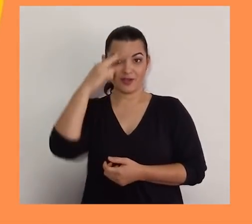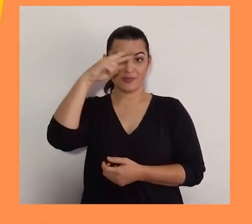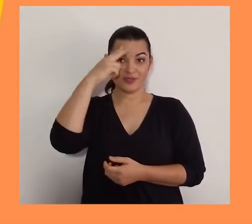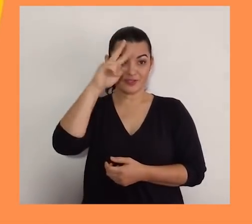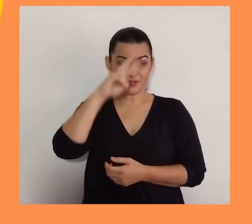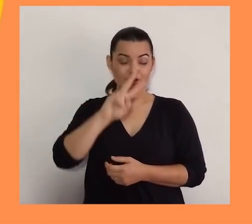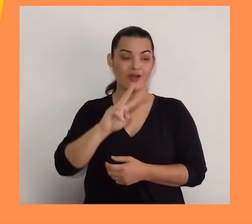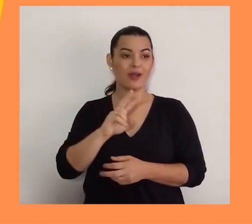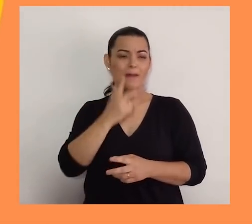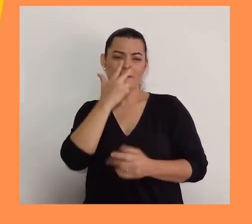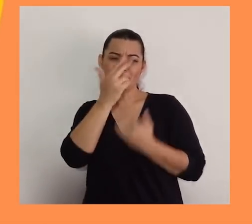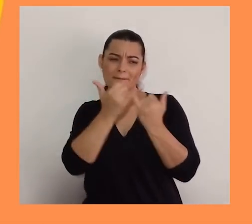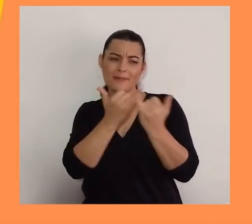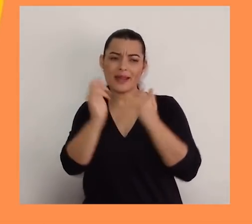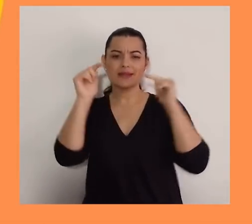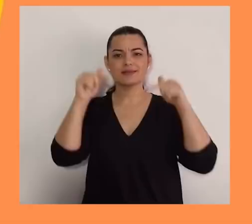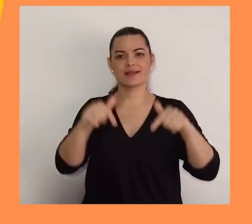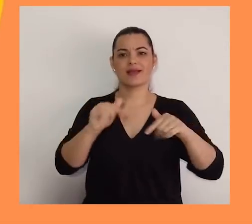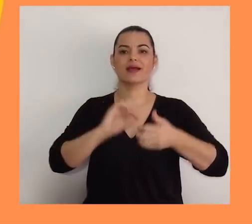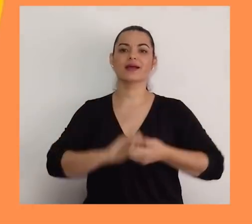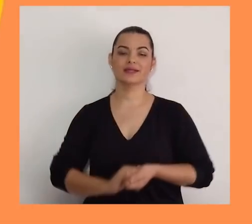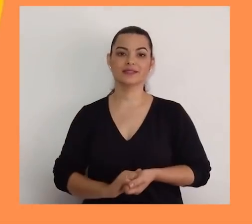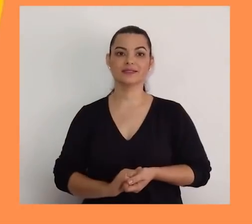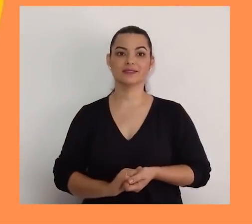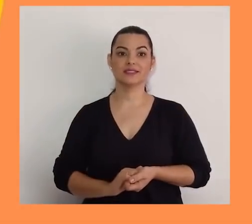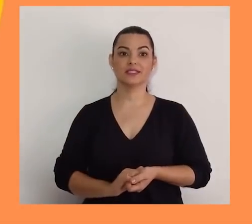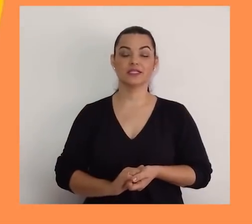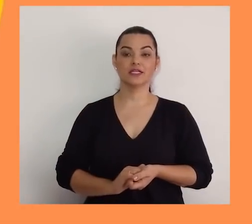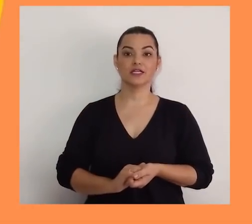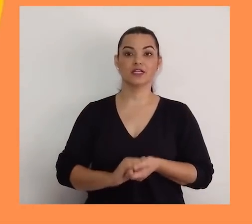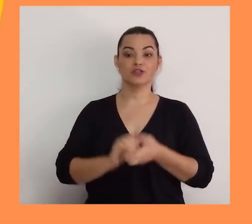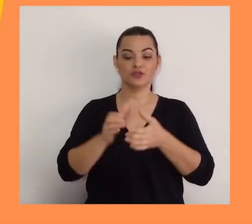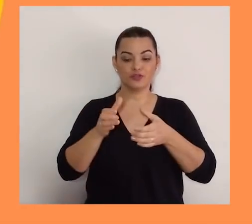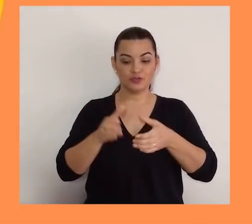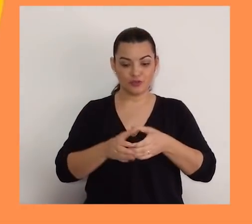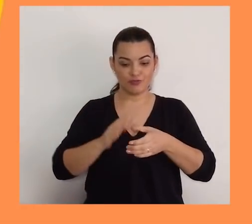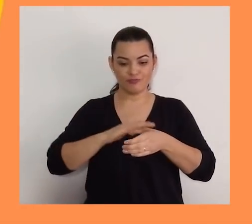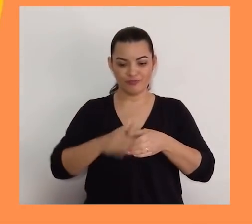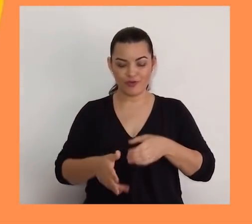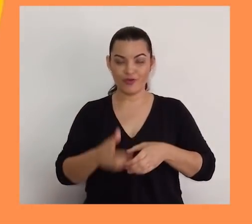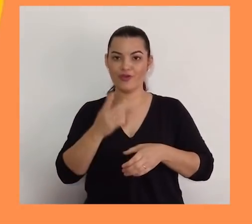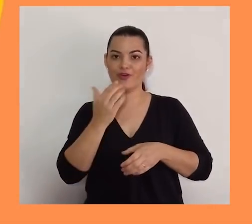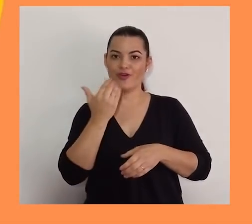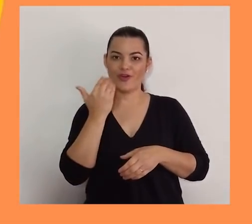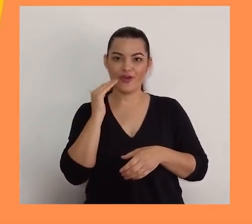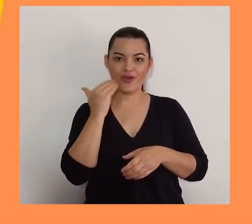começar? Vamos. Preparado? Sim.